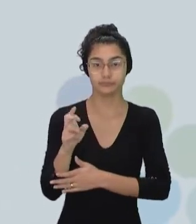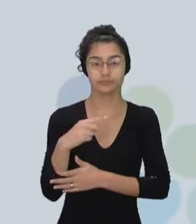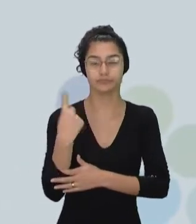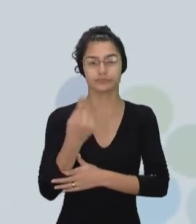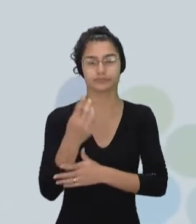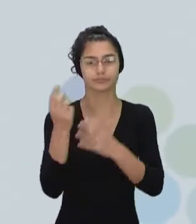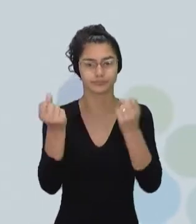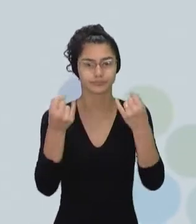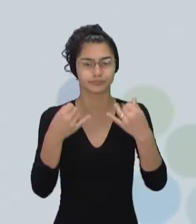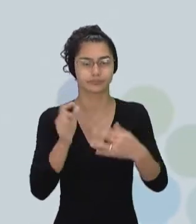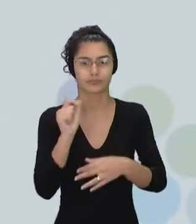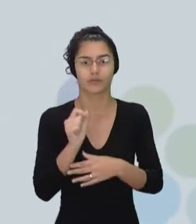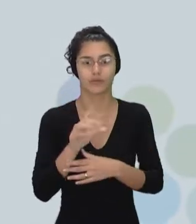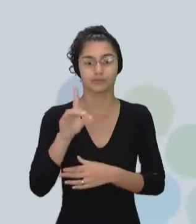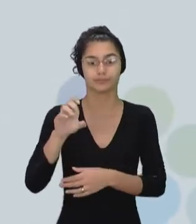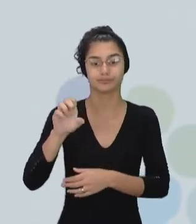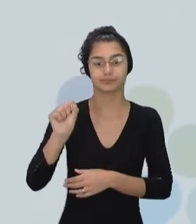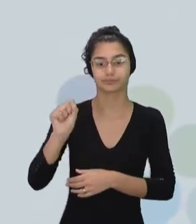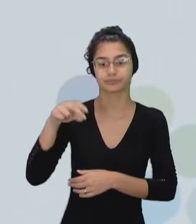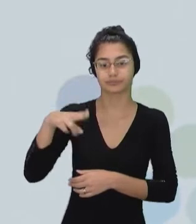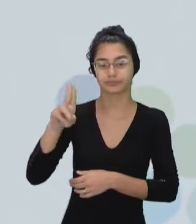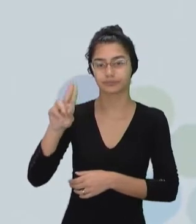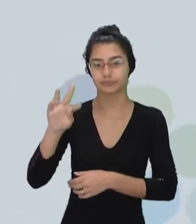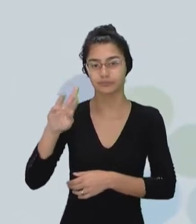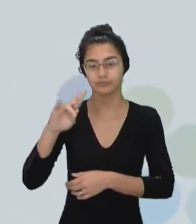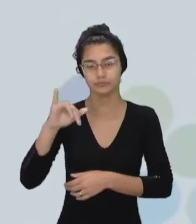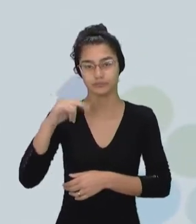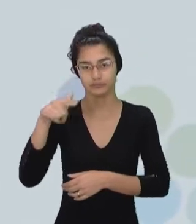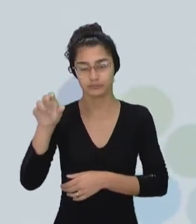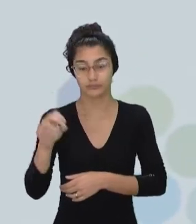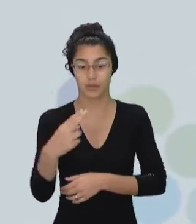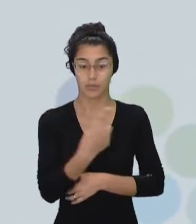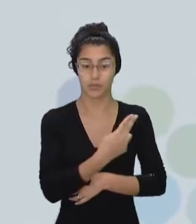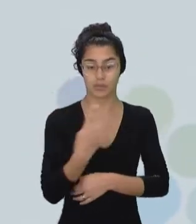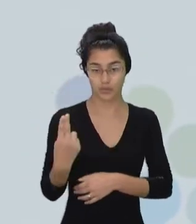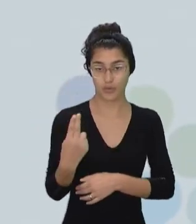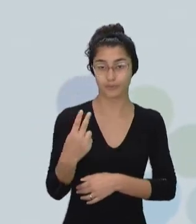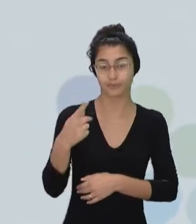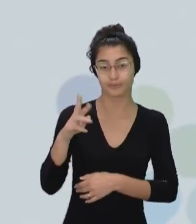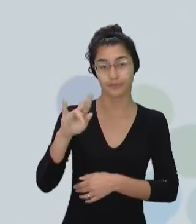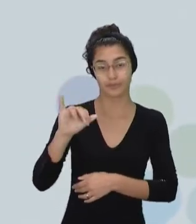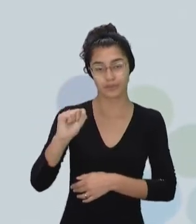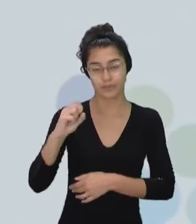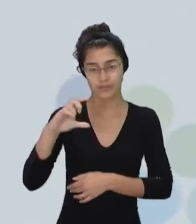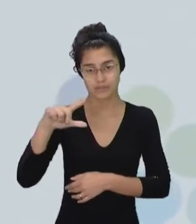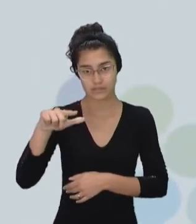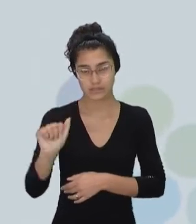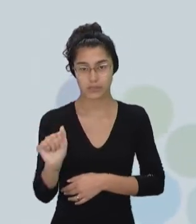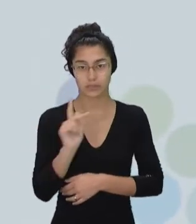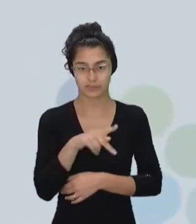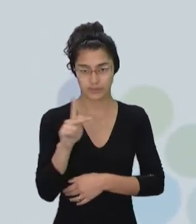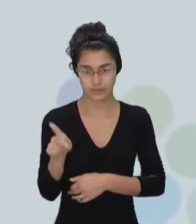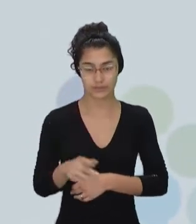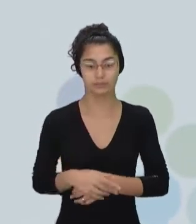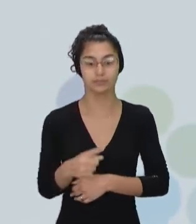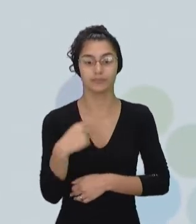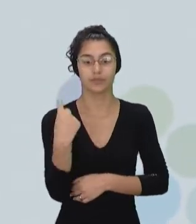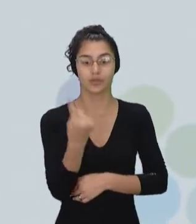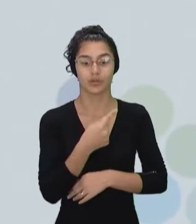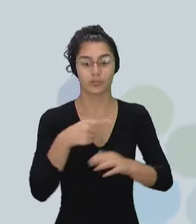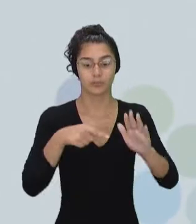gente vai falar sobre desnutrição. Meu nome, então eu sou a professora Priscila.